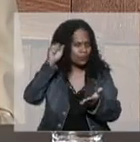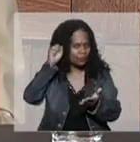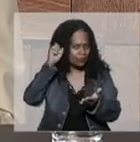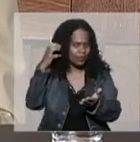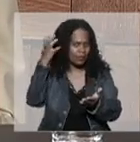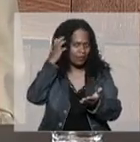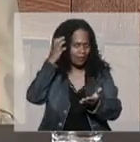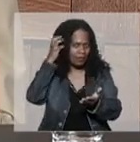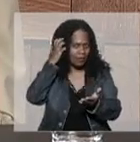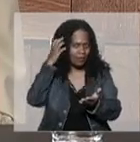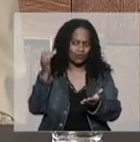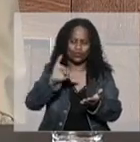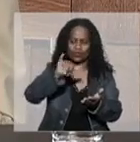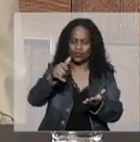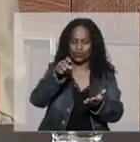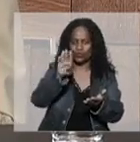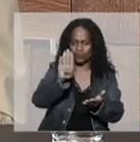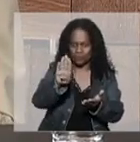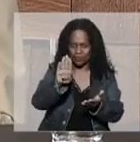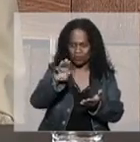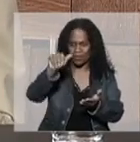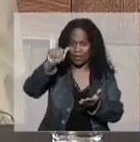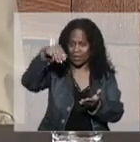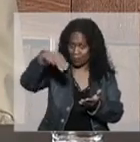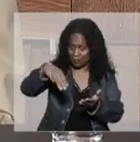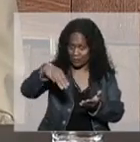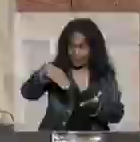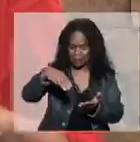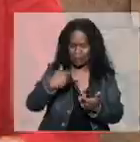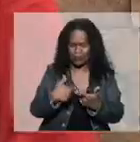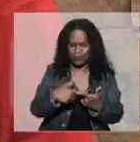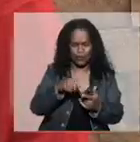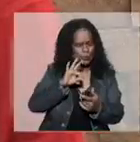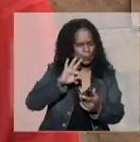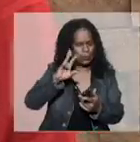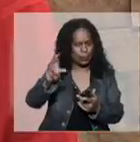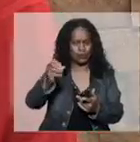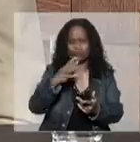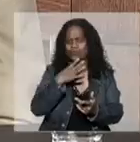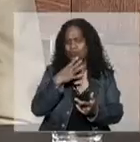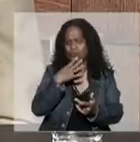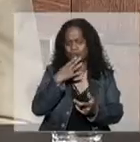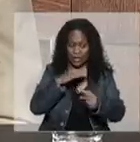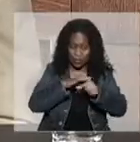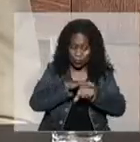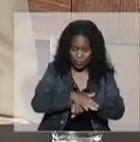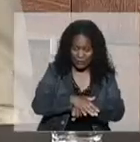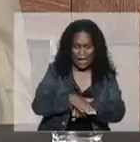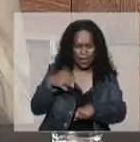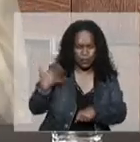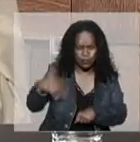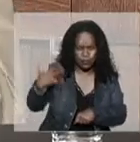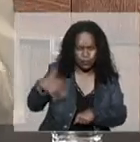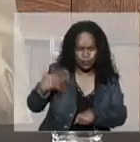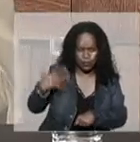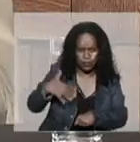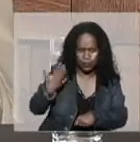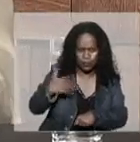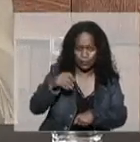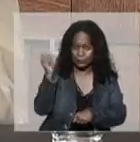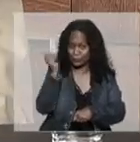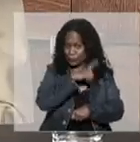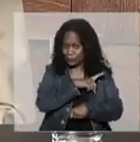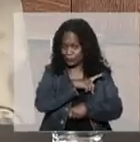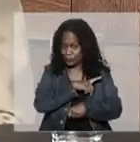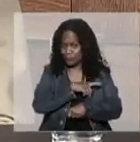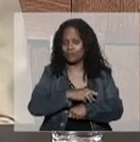AM, né? A Rádio Mundial AM também. Que era uma febre. Não é? E lá à noite pega, porque o AM